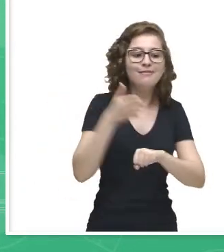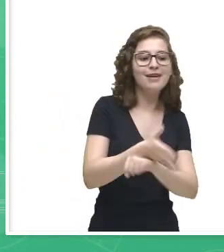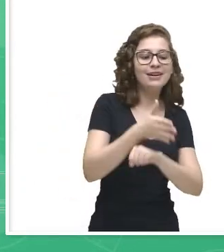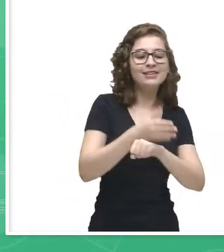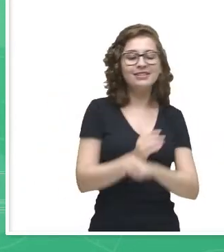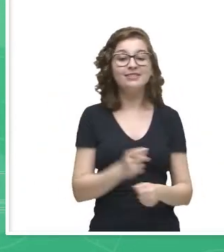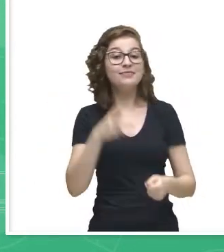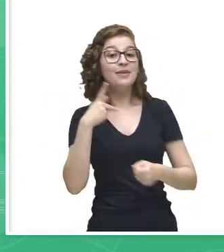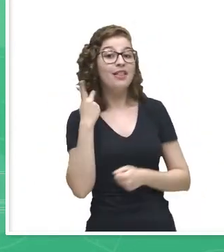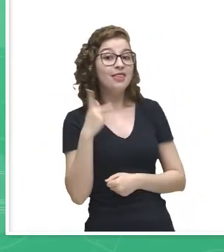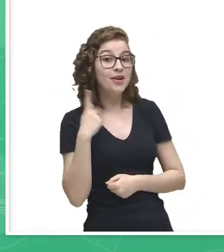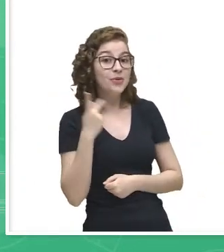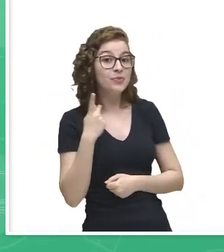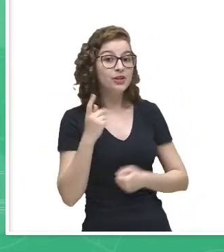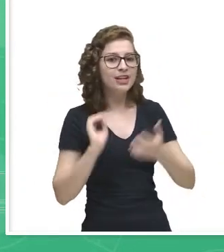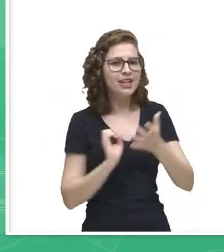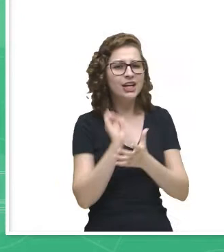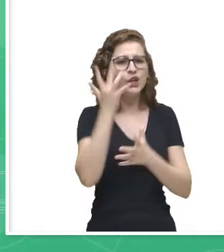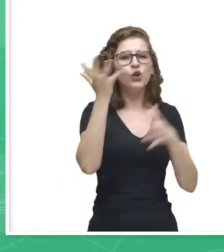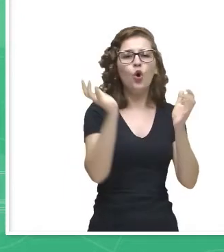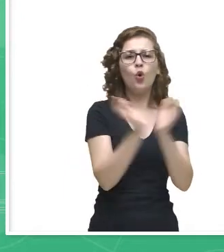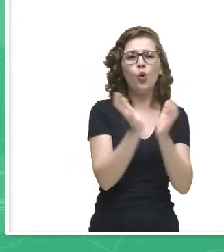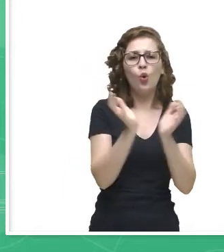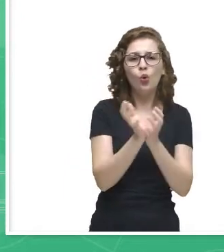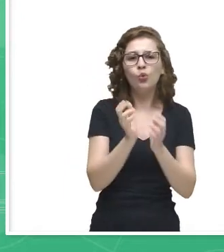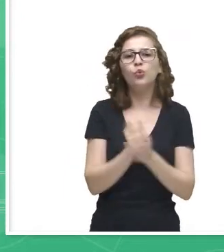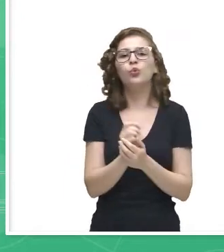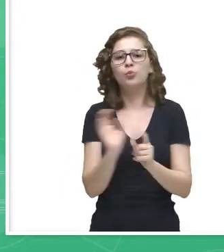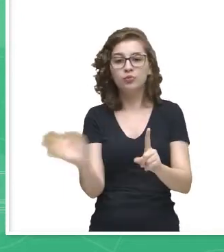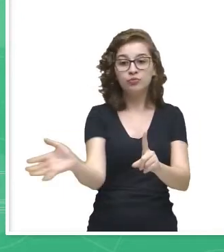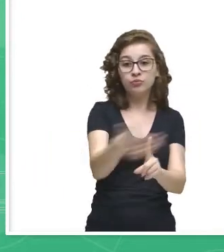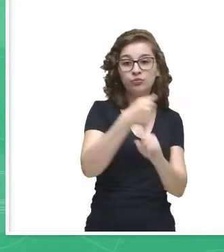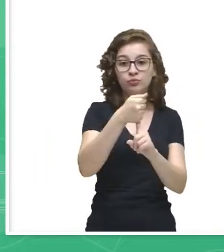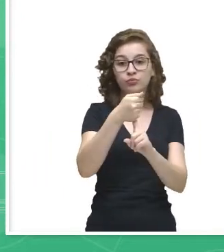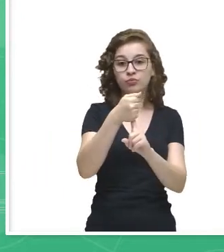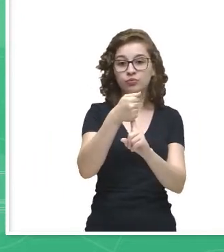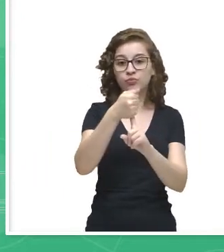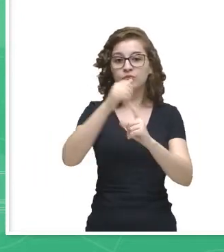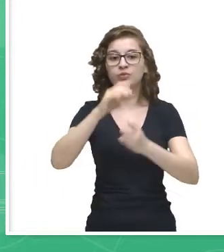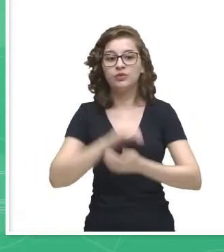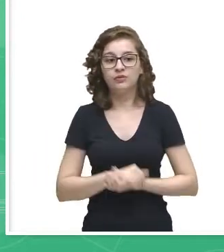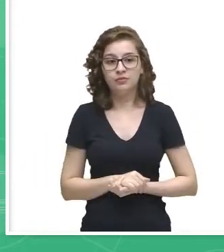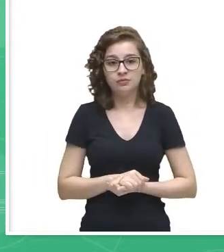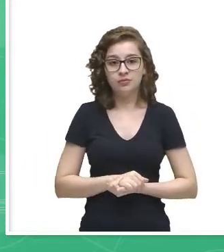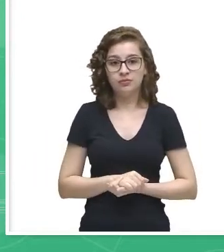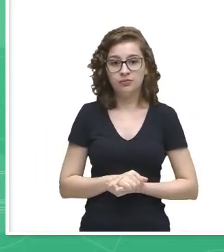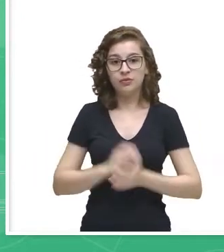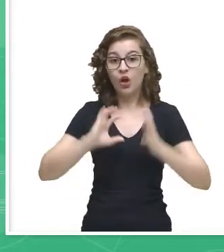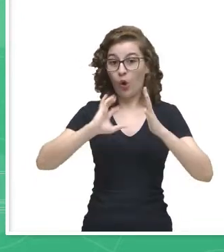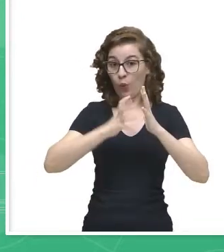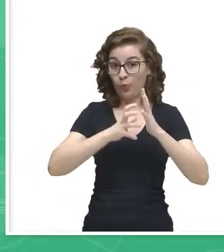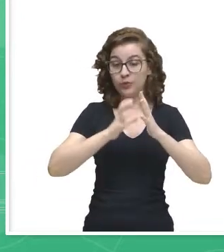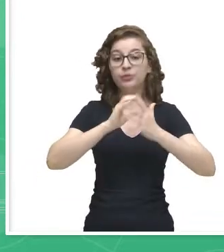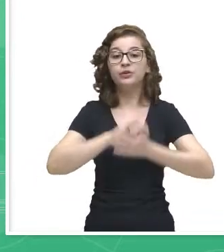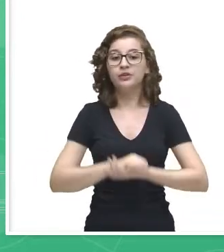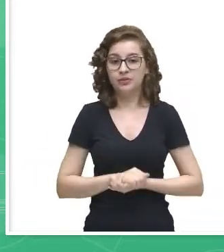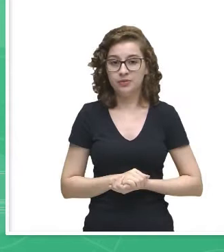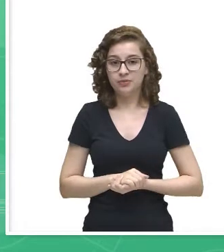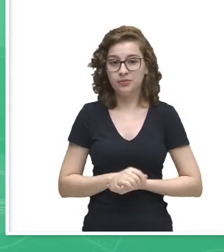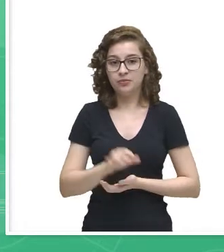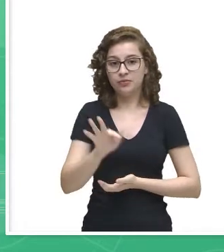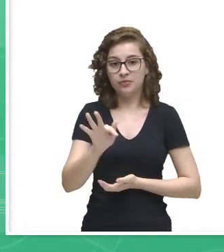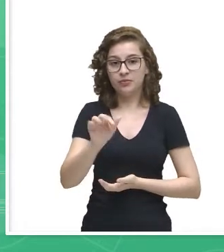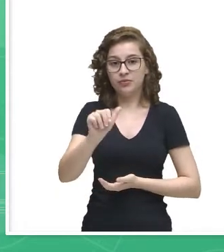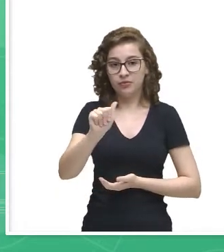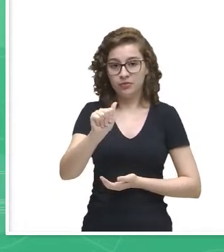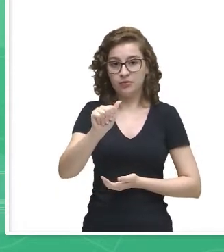uma organização que mais tarde vai dar origem ao Partido Fascista, né? De Fátio,